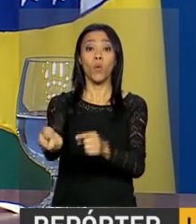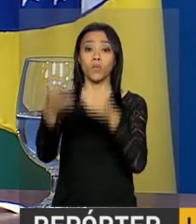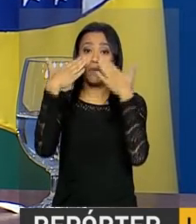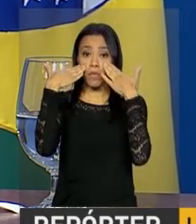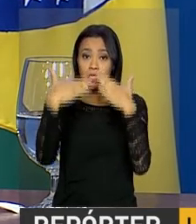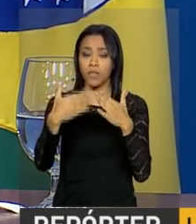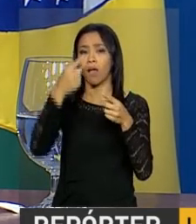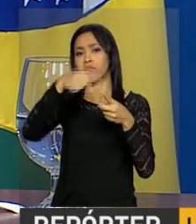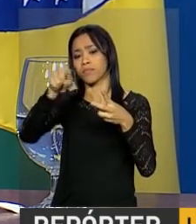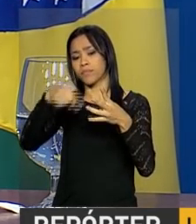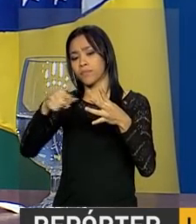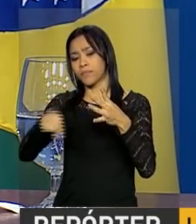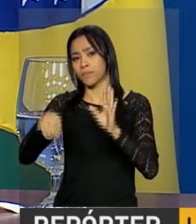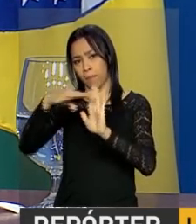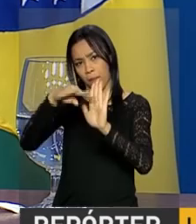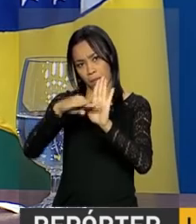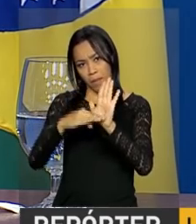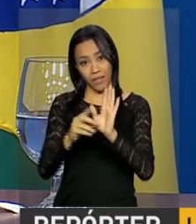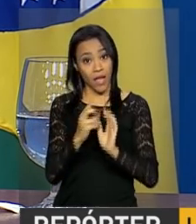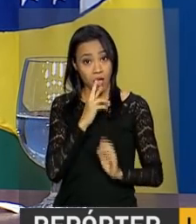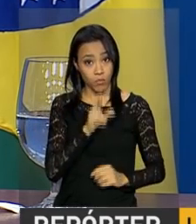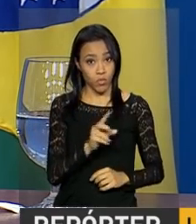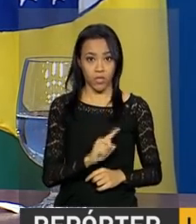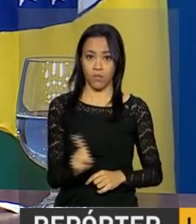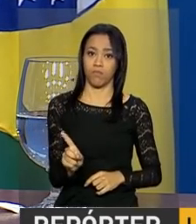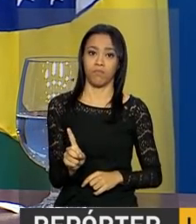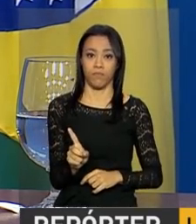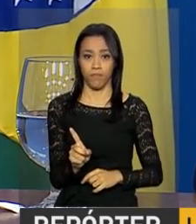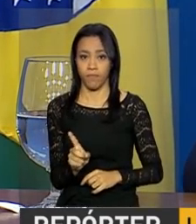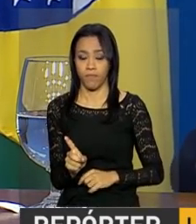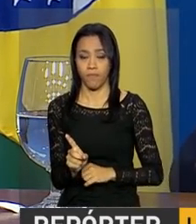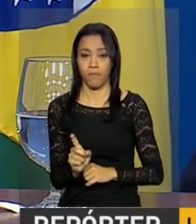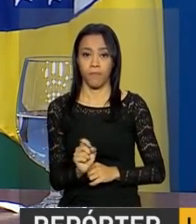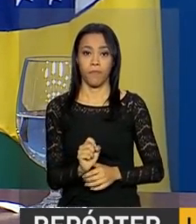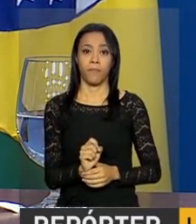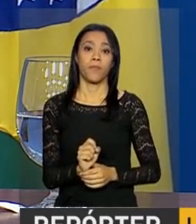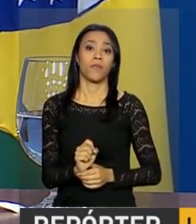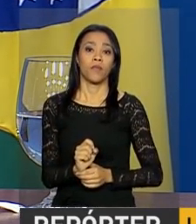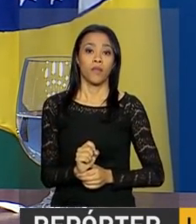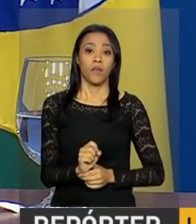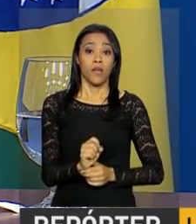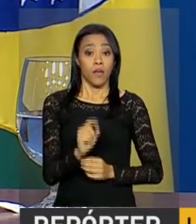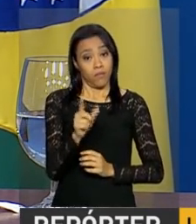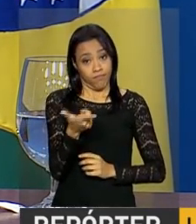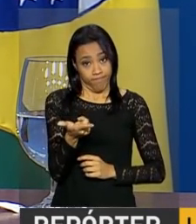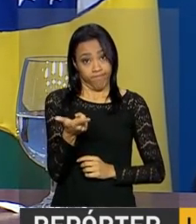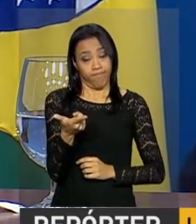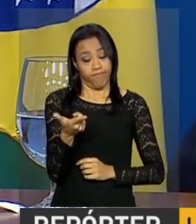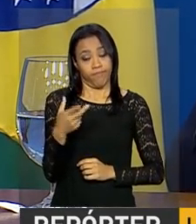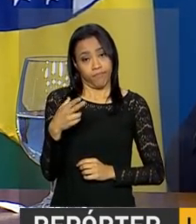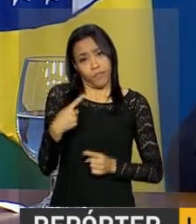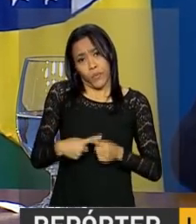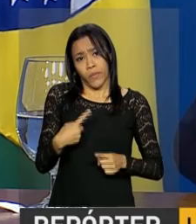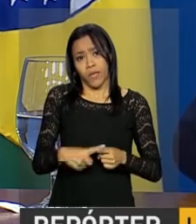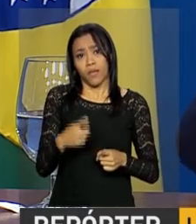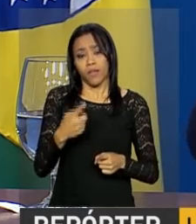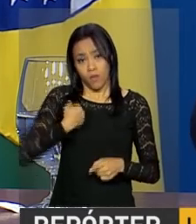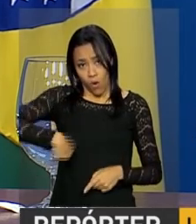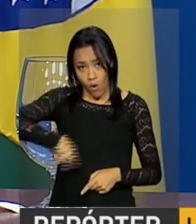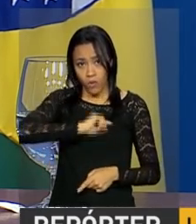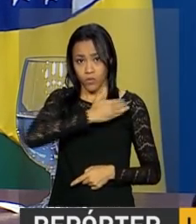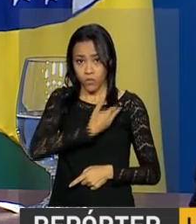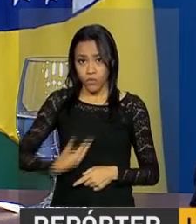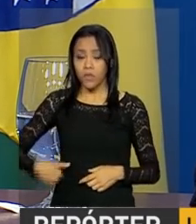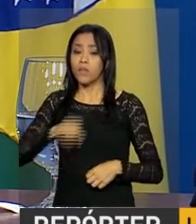Ah, a a resposta é não a o particularmente porque esperamos